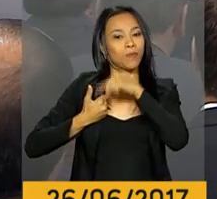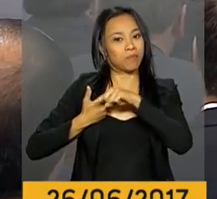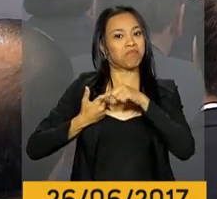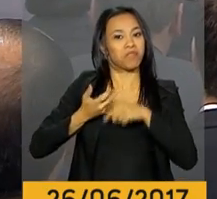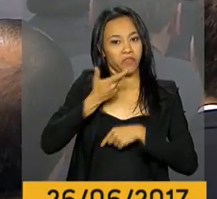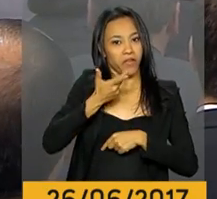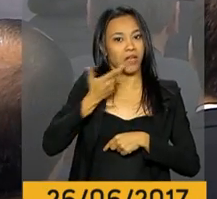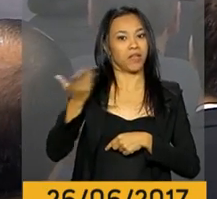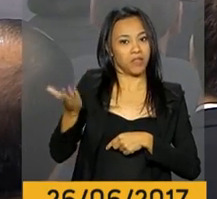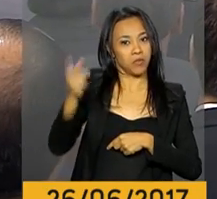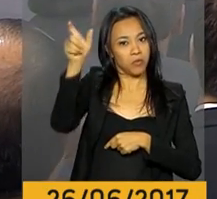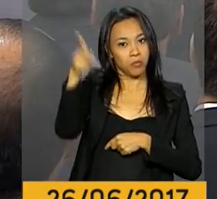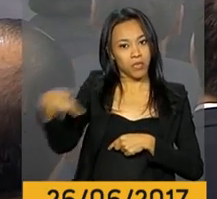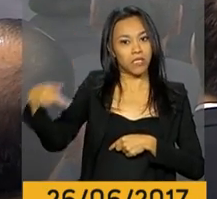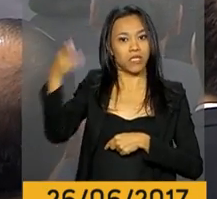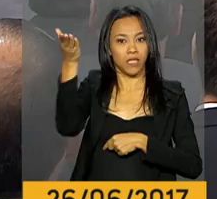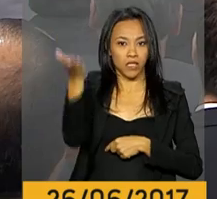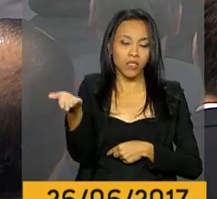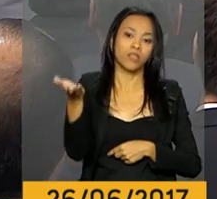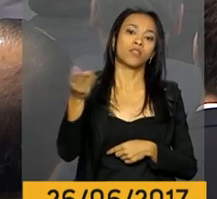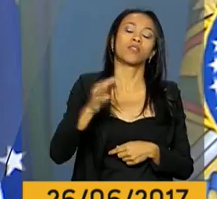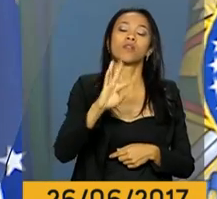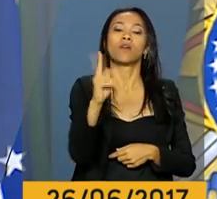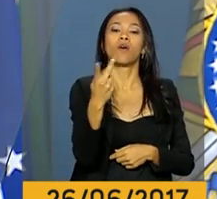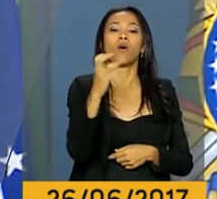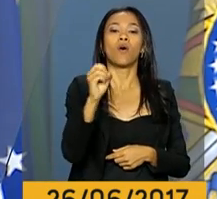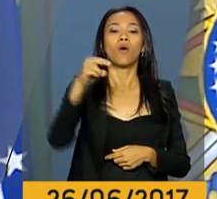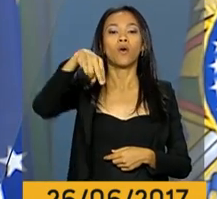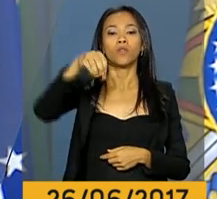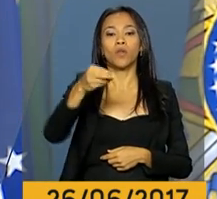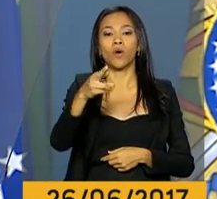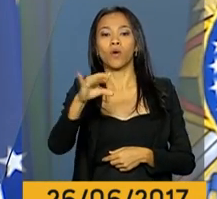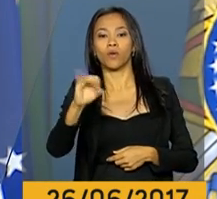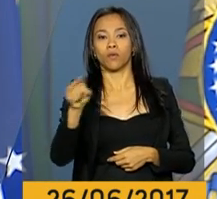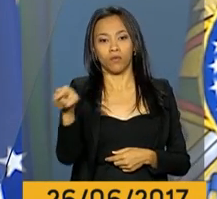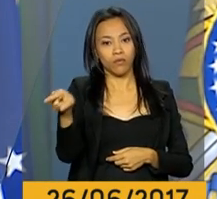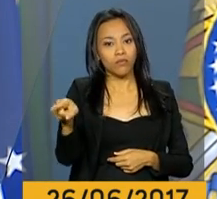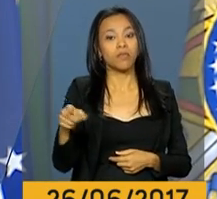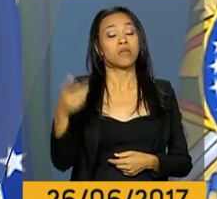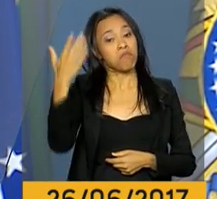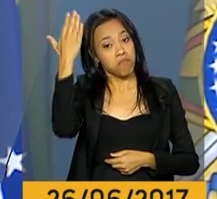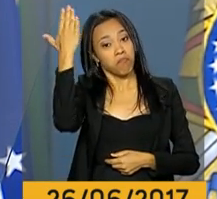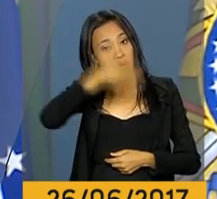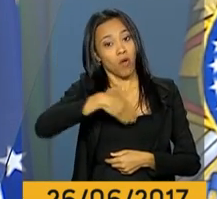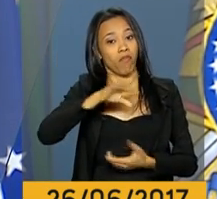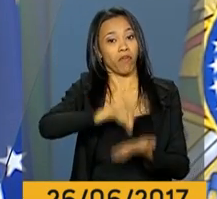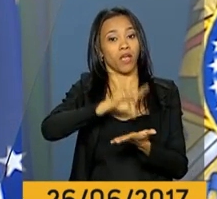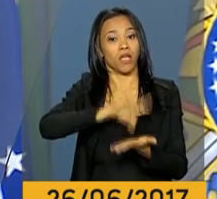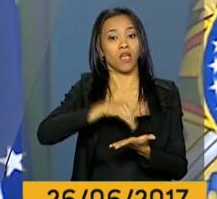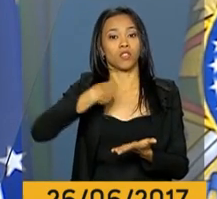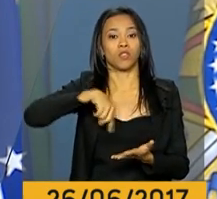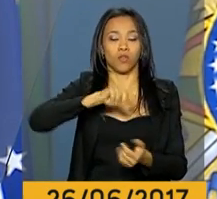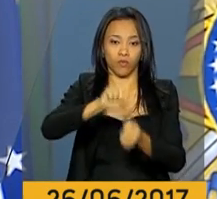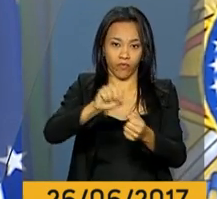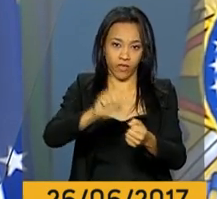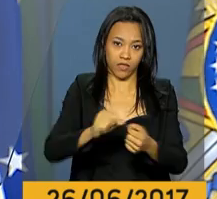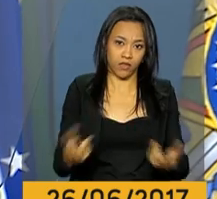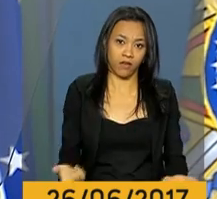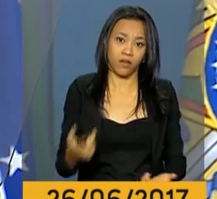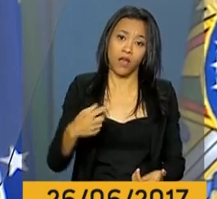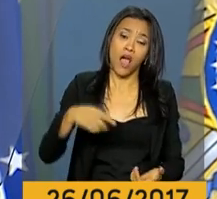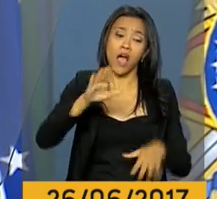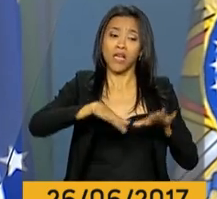afirmação do presidente Honório e que vem seguida deste aplauso porque revela a verdade do que estamos fazendo né nem todos